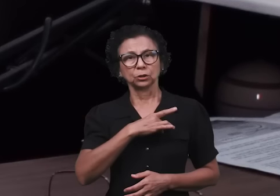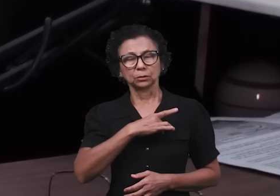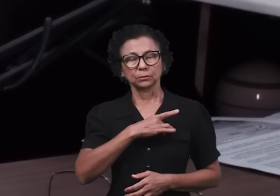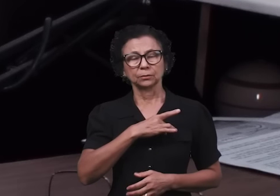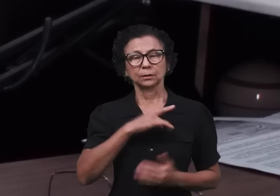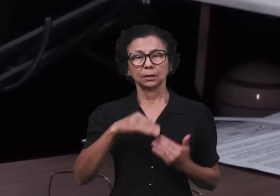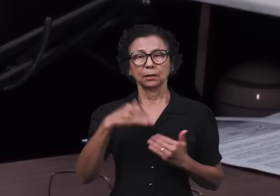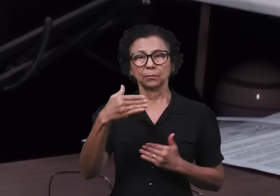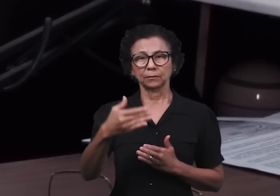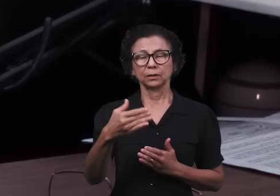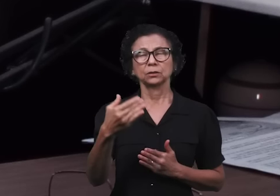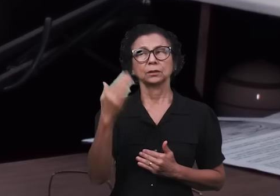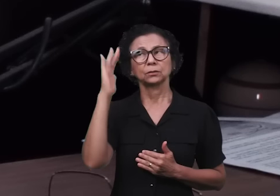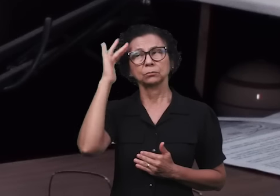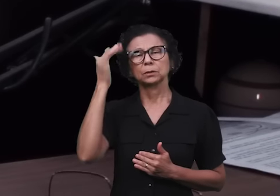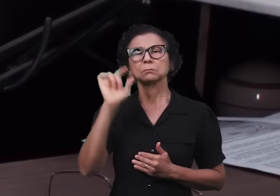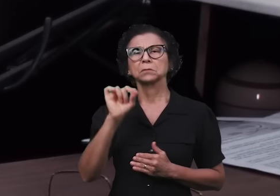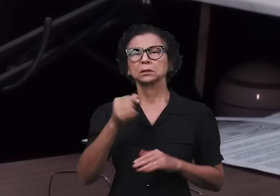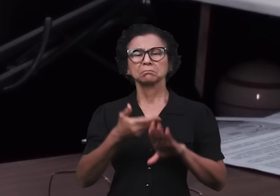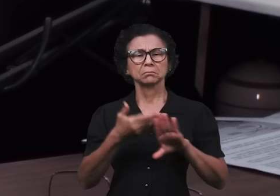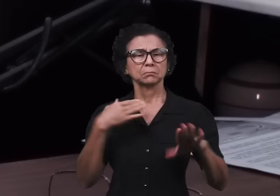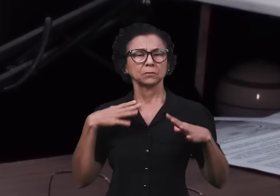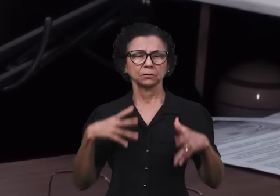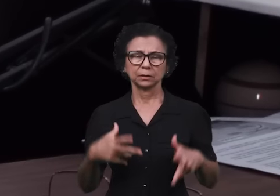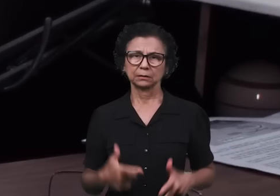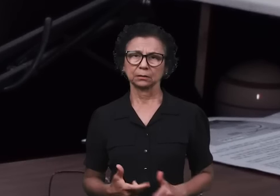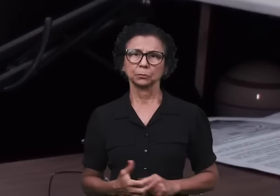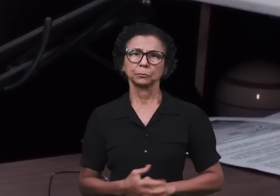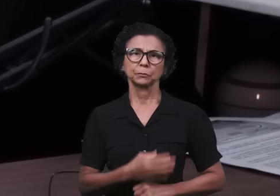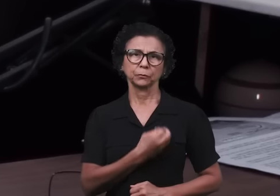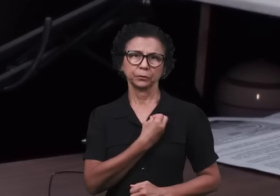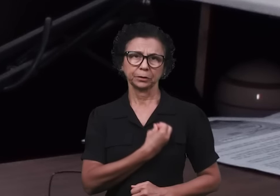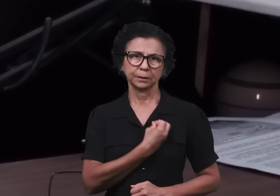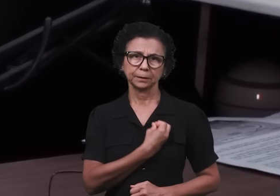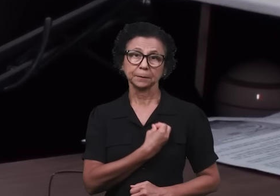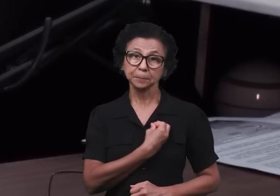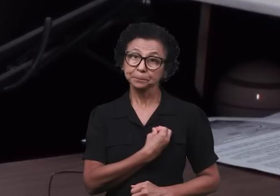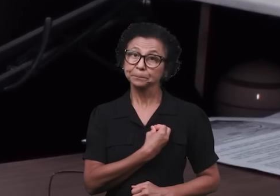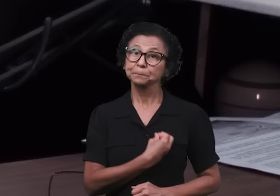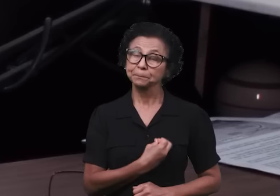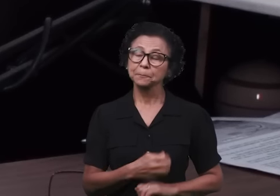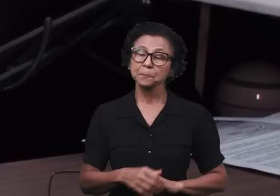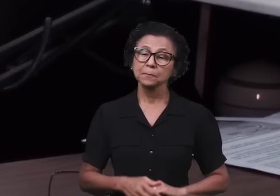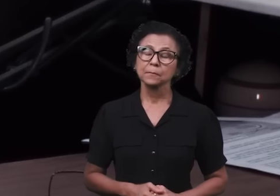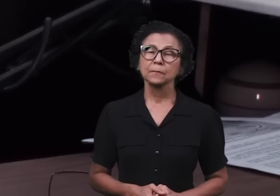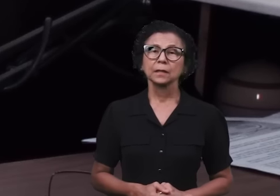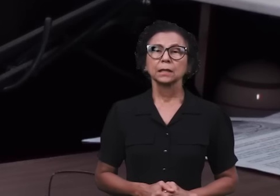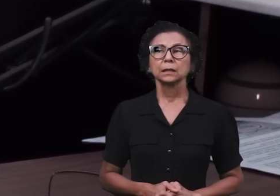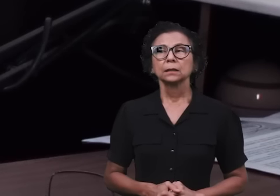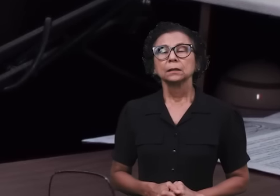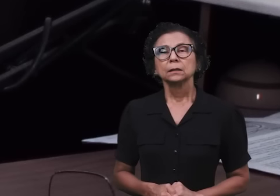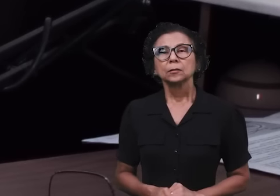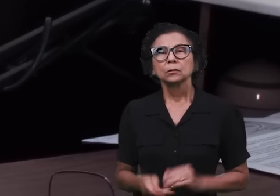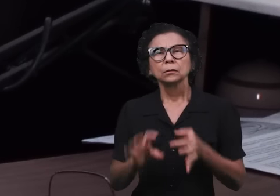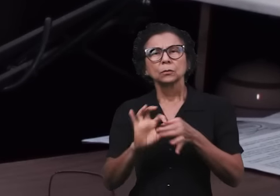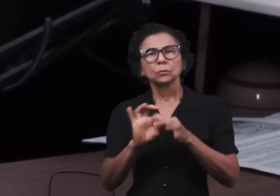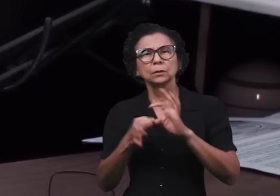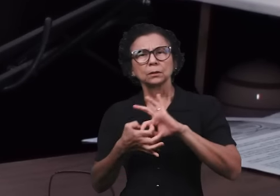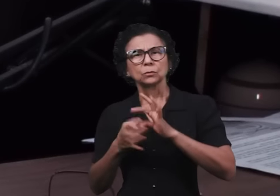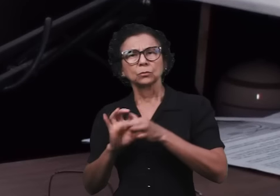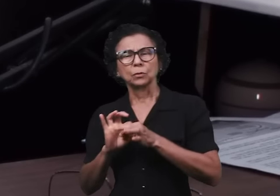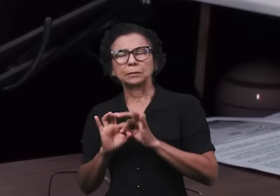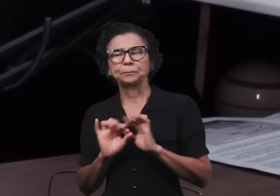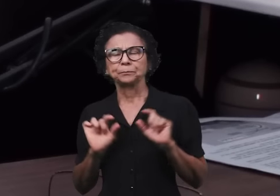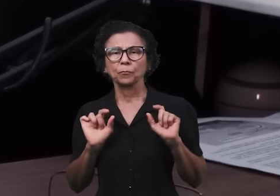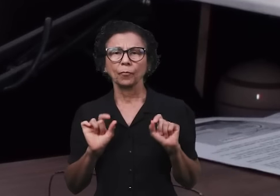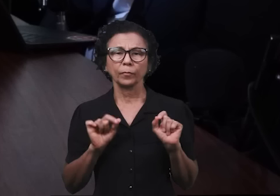é santificação, o que é andar em santificação. Então, vamos fazer aqui uma contextualização sobre